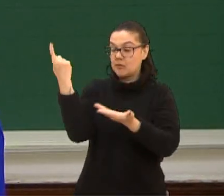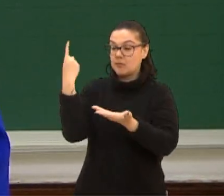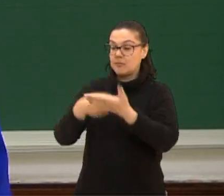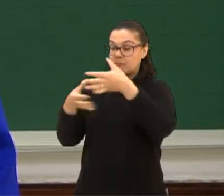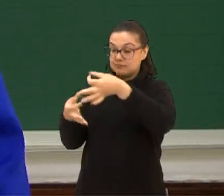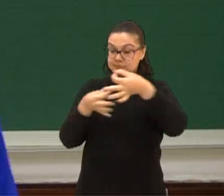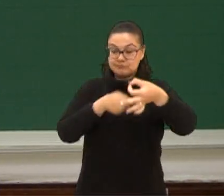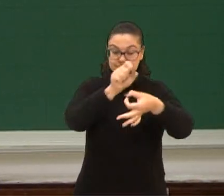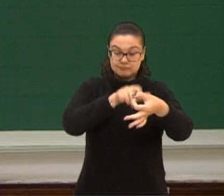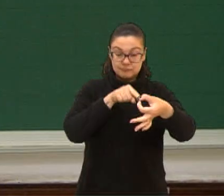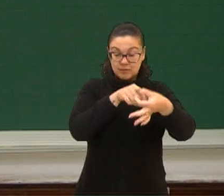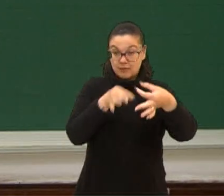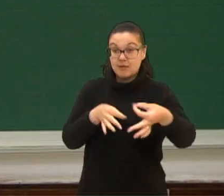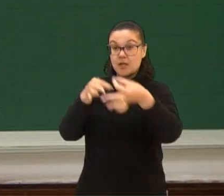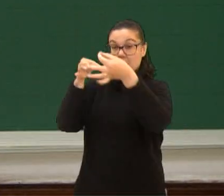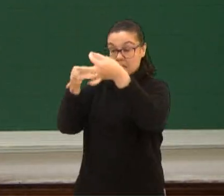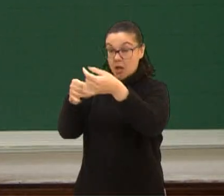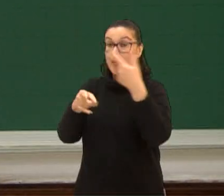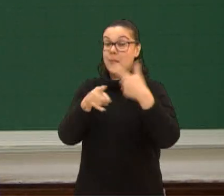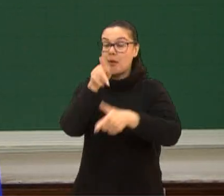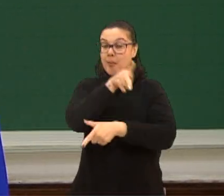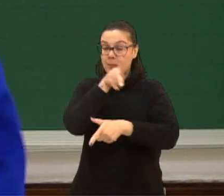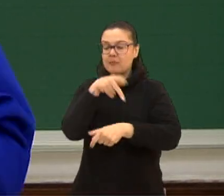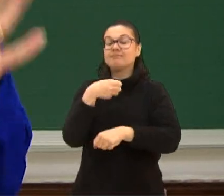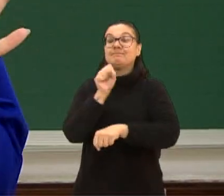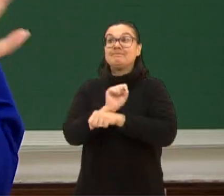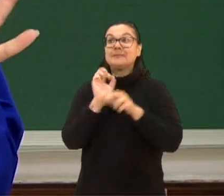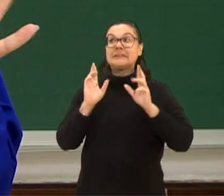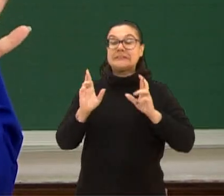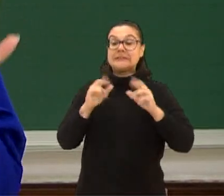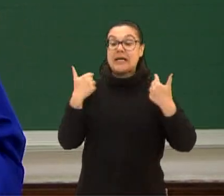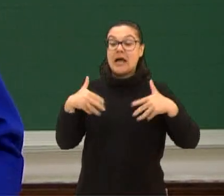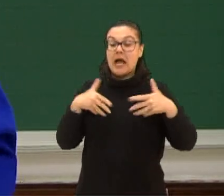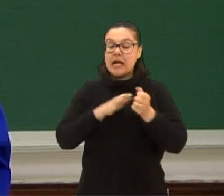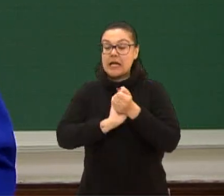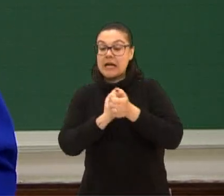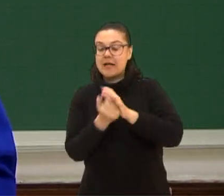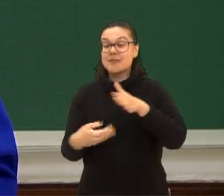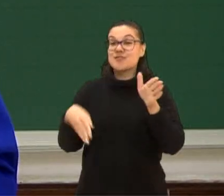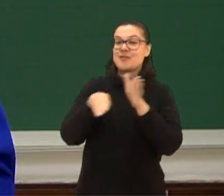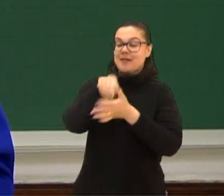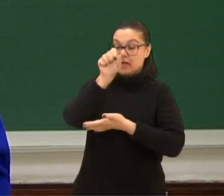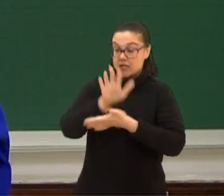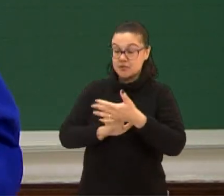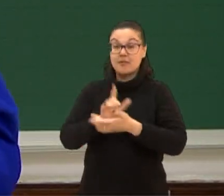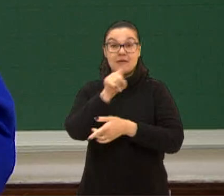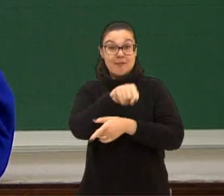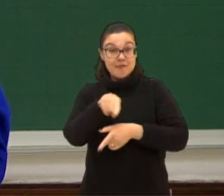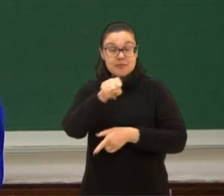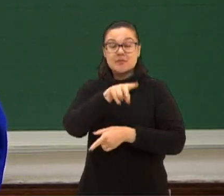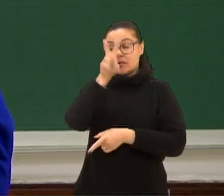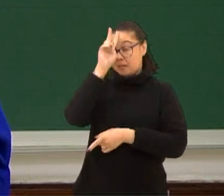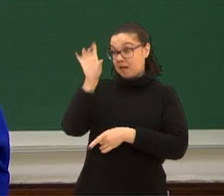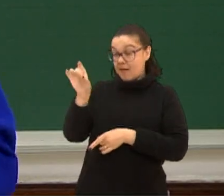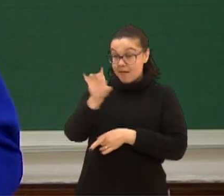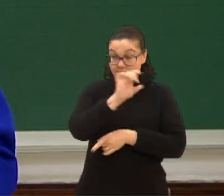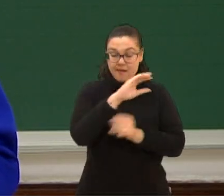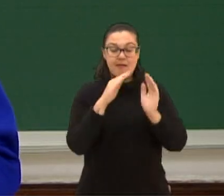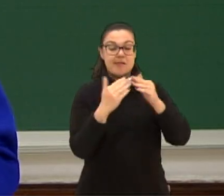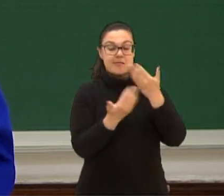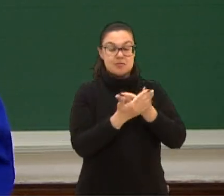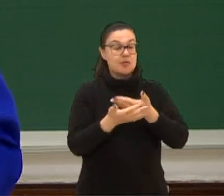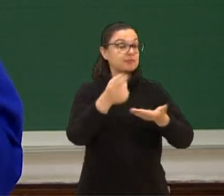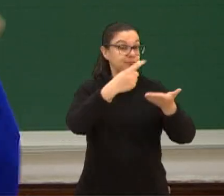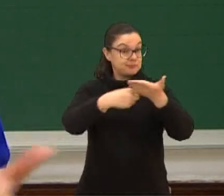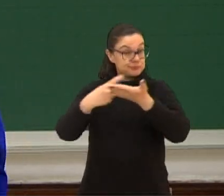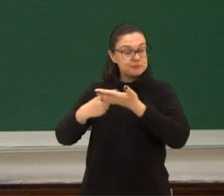e devolver, porque os profs ficam ansiosos pelas atividades, né? E lembrando que cada escola tem o seu